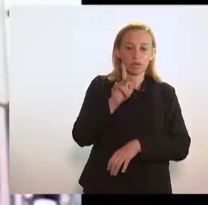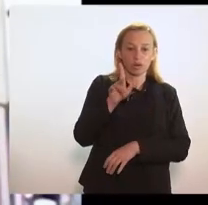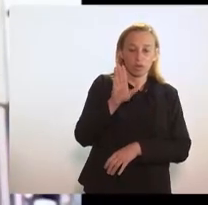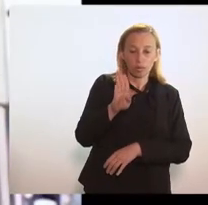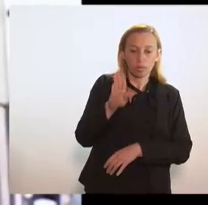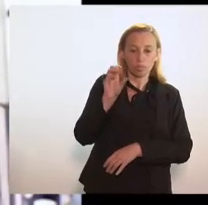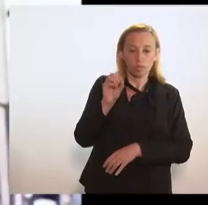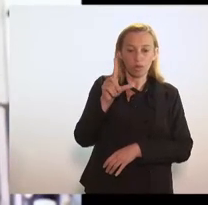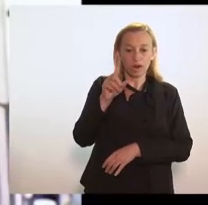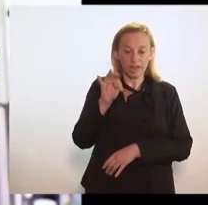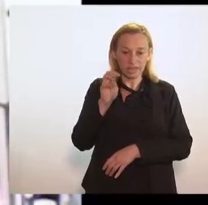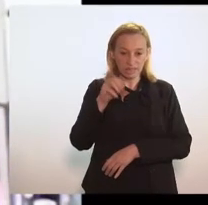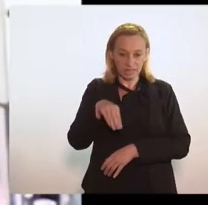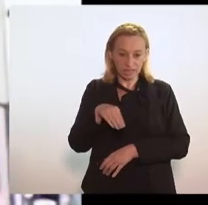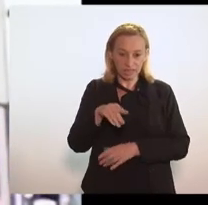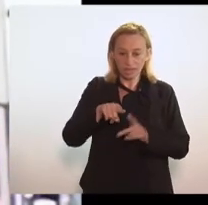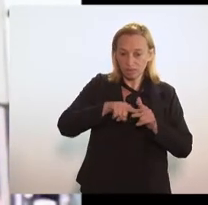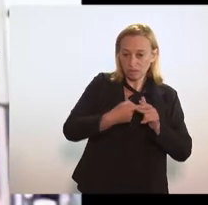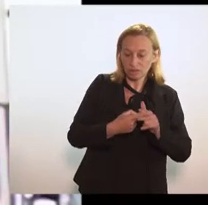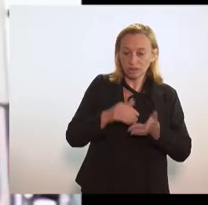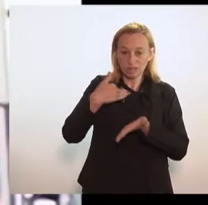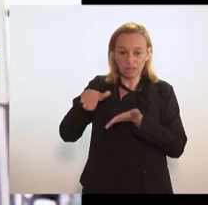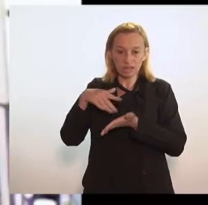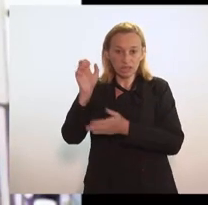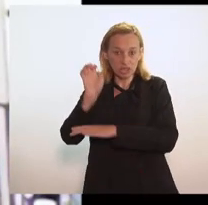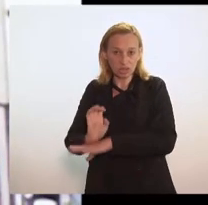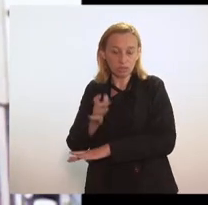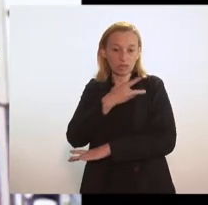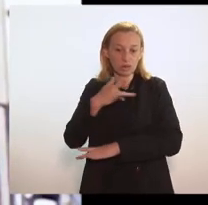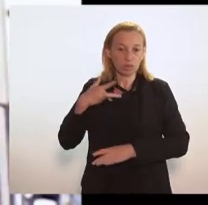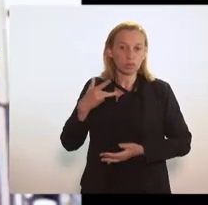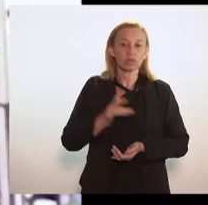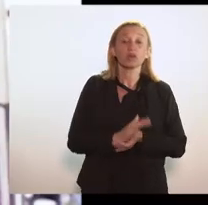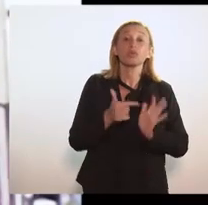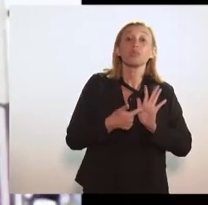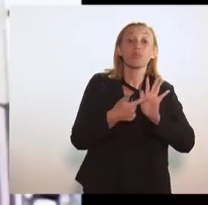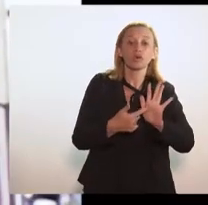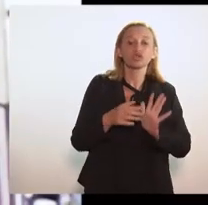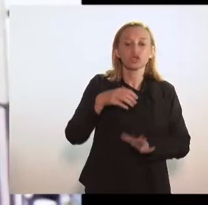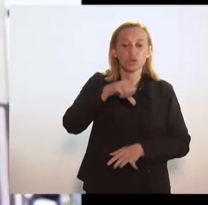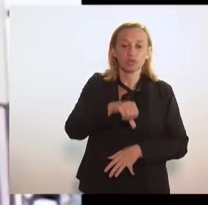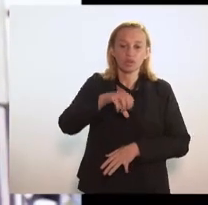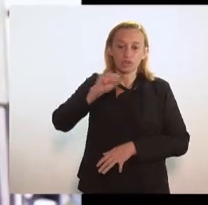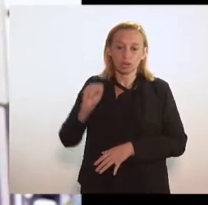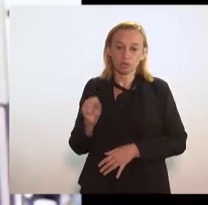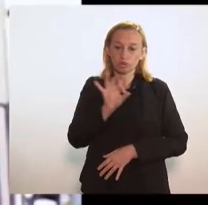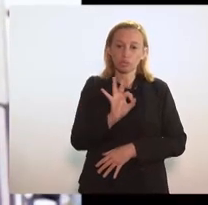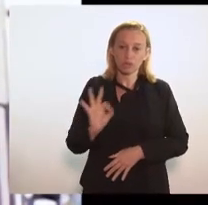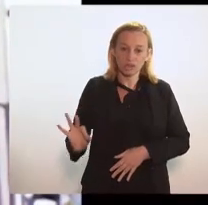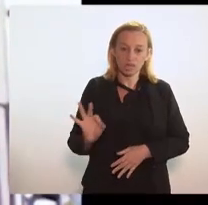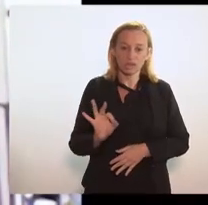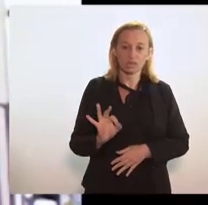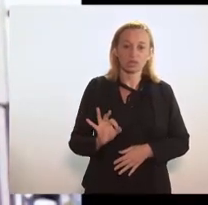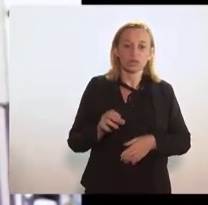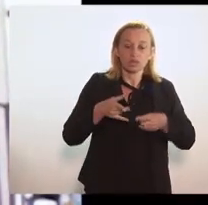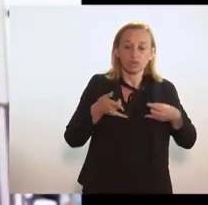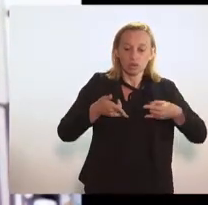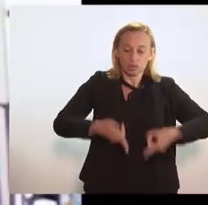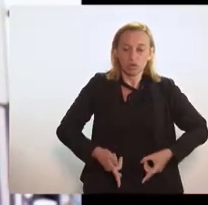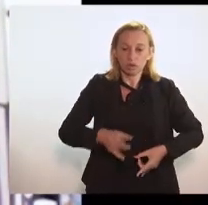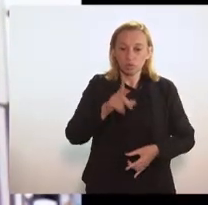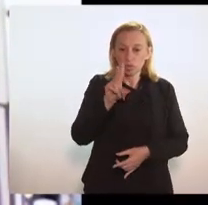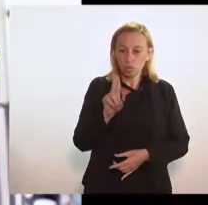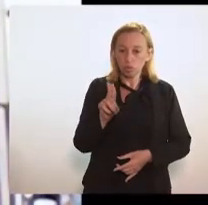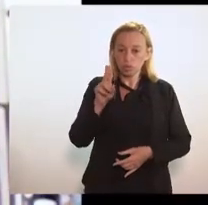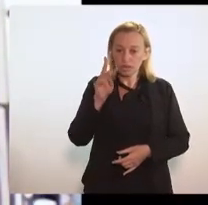da Superintendência de regulação da Secretaria Estadual de Saúde que mostra que 98 por cento dos leitos de